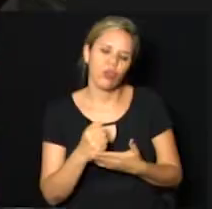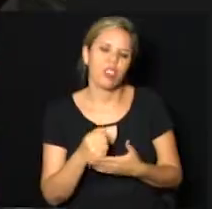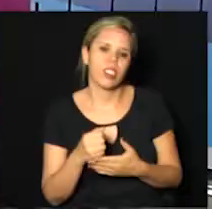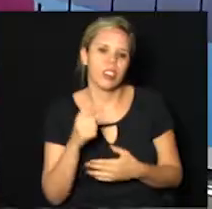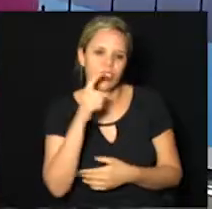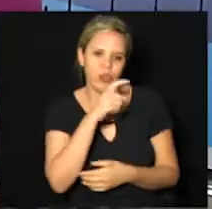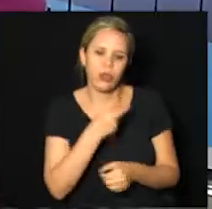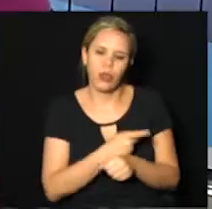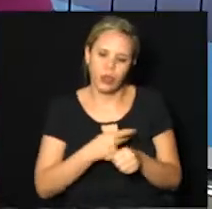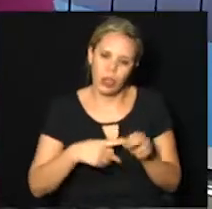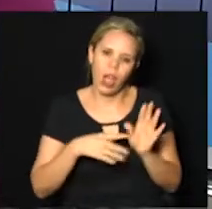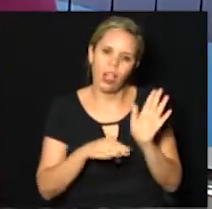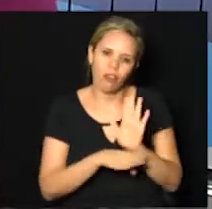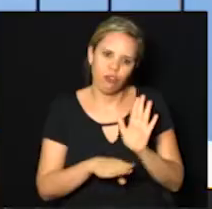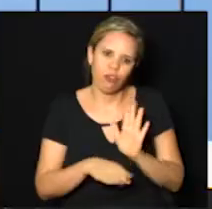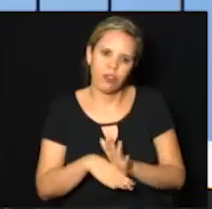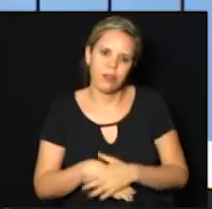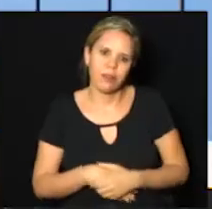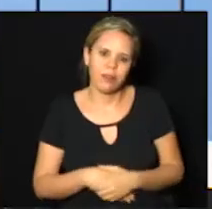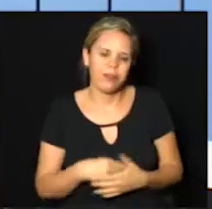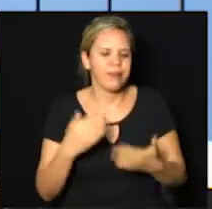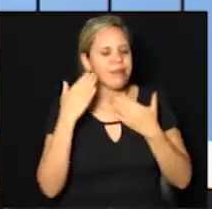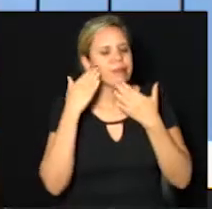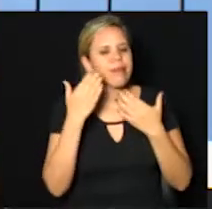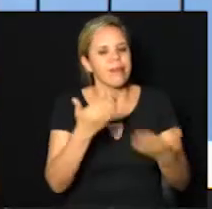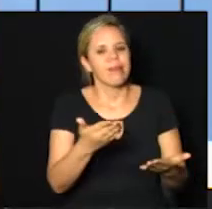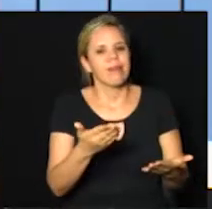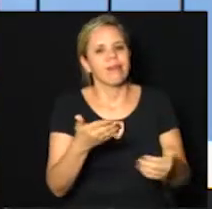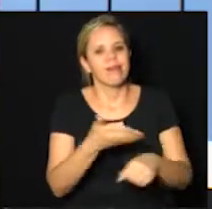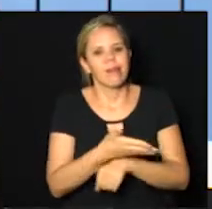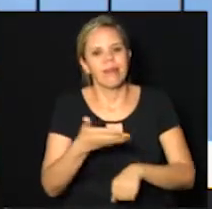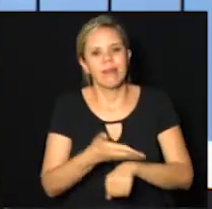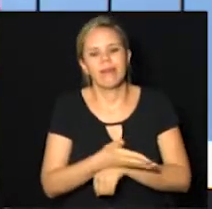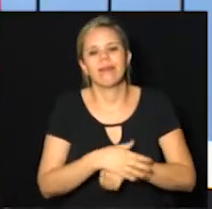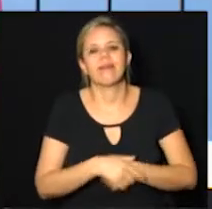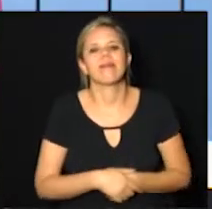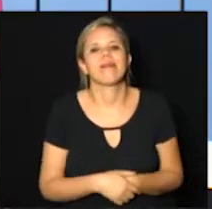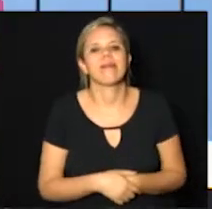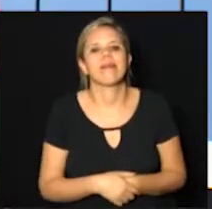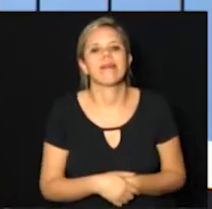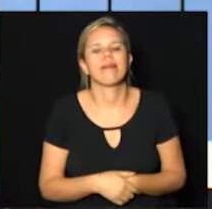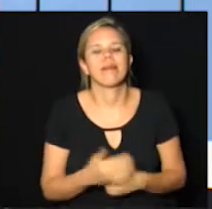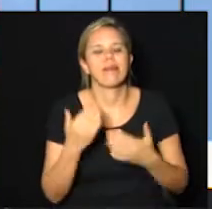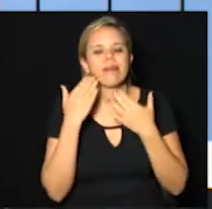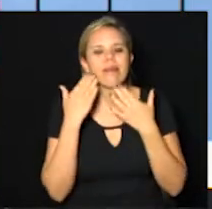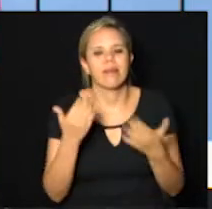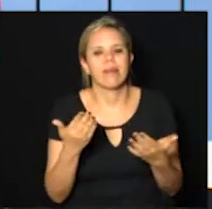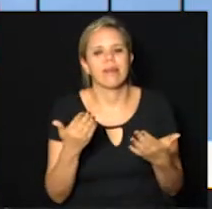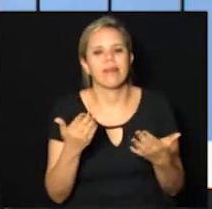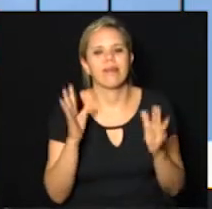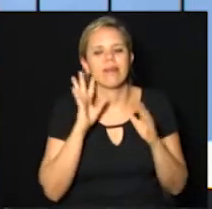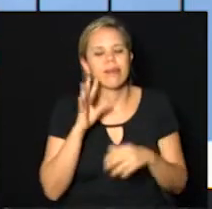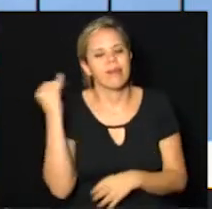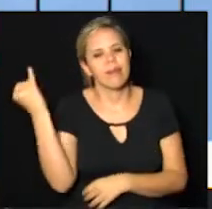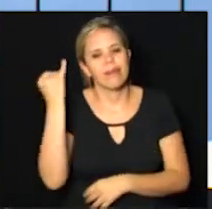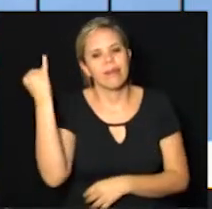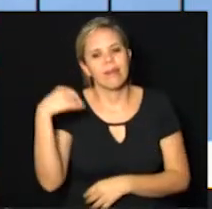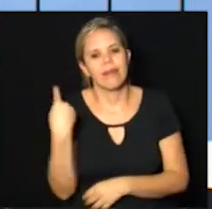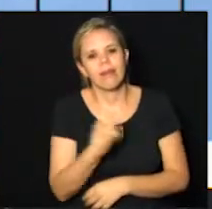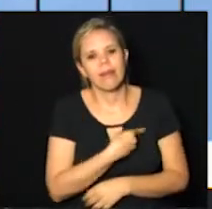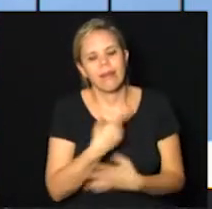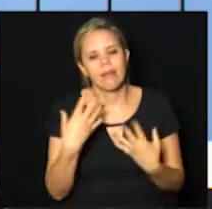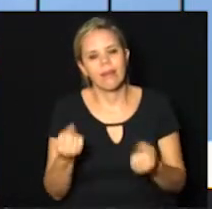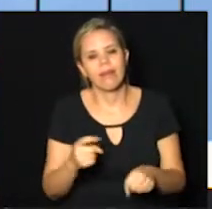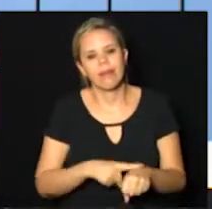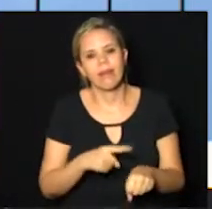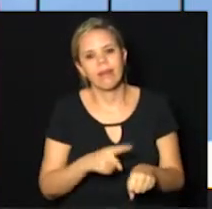ajuda. Doutora, eu queria agradecer aqui a sua participação. Muito obrigada, foi bastante importante para a gente encarar esse momento aí